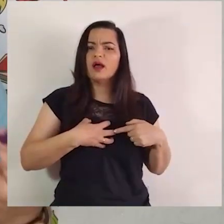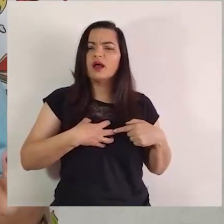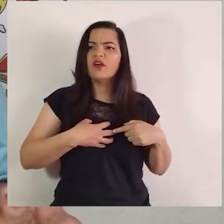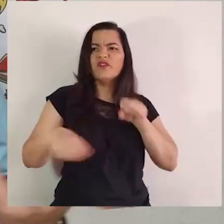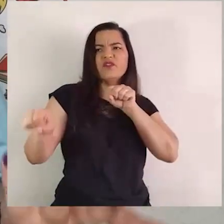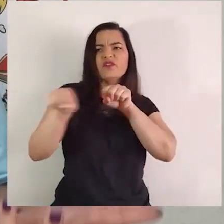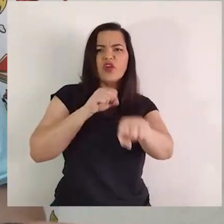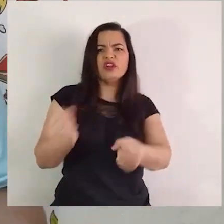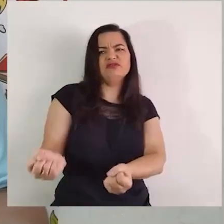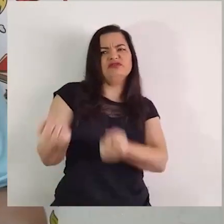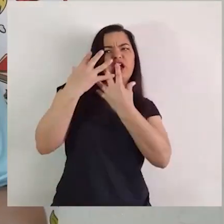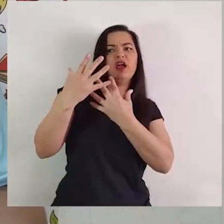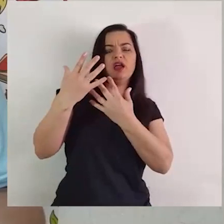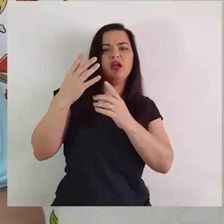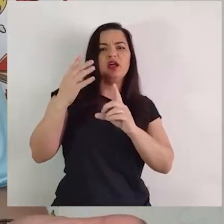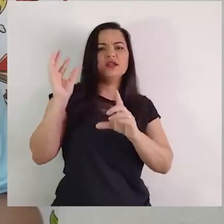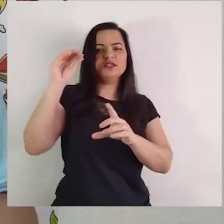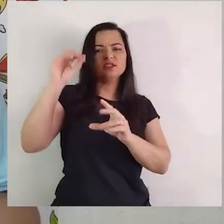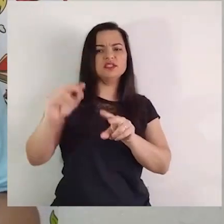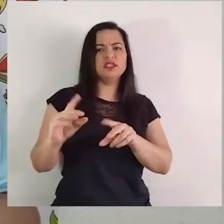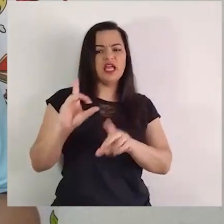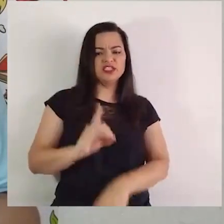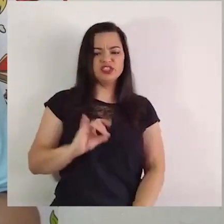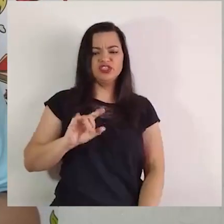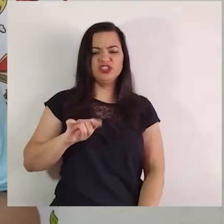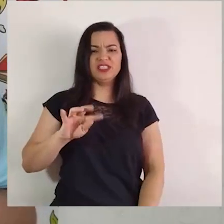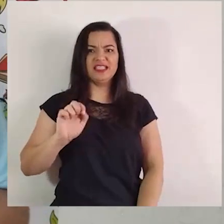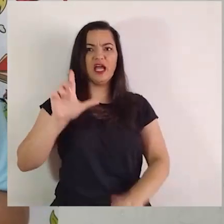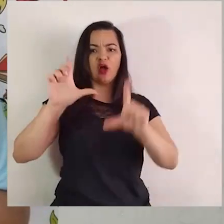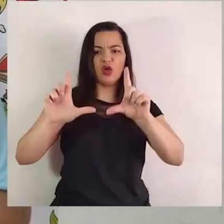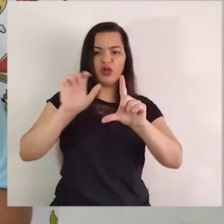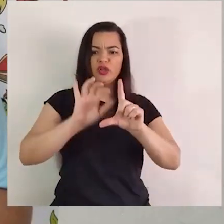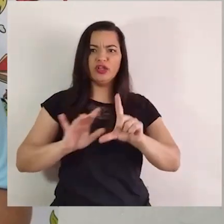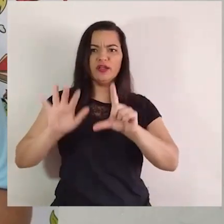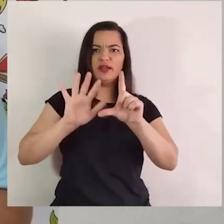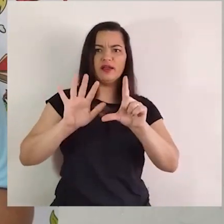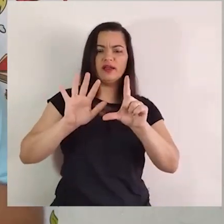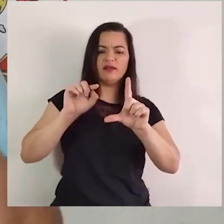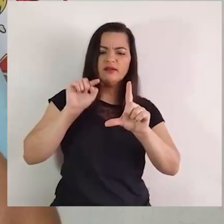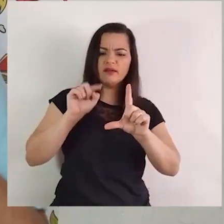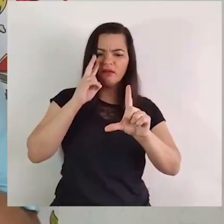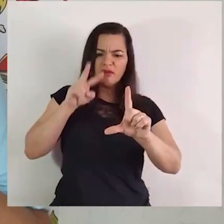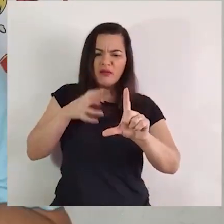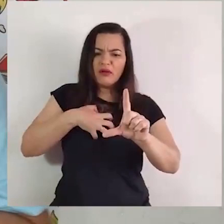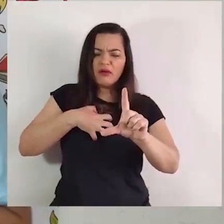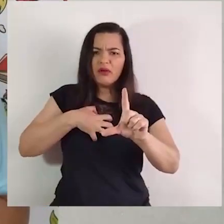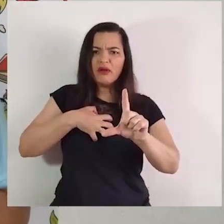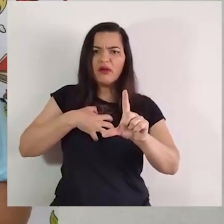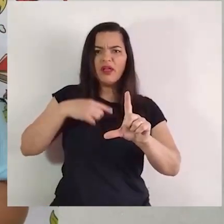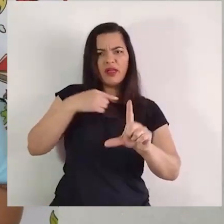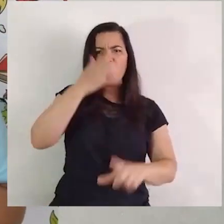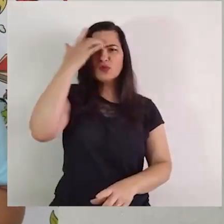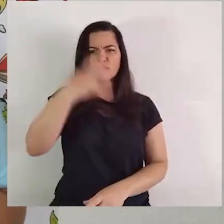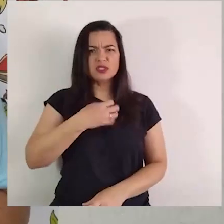uma violência digital é legal? Será que ela vai se sentir bem? Você